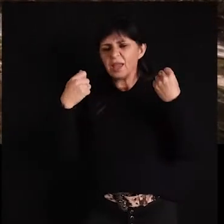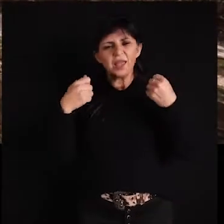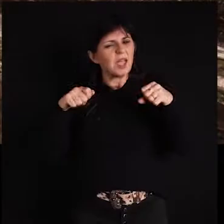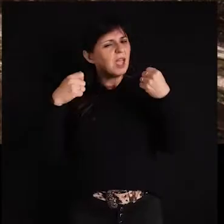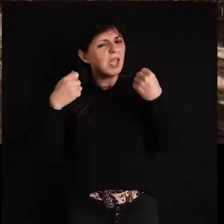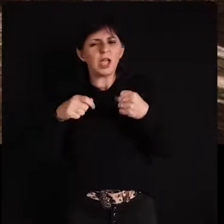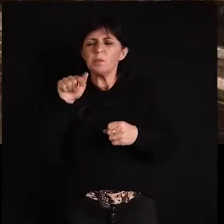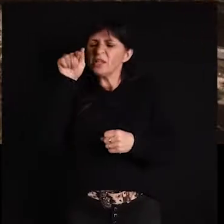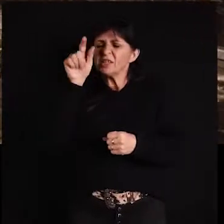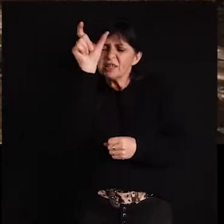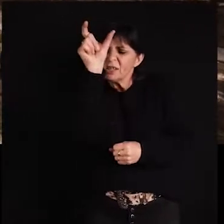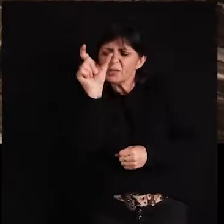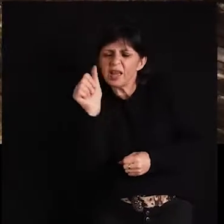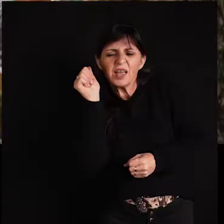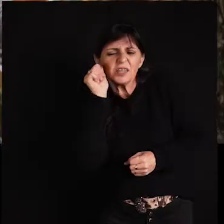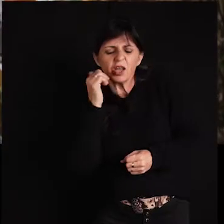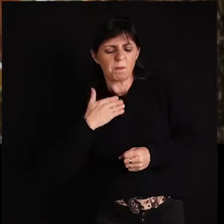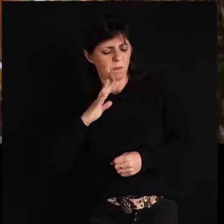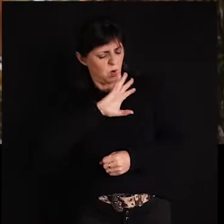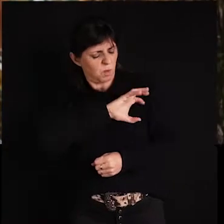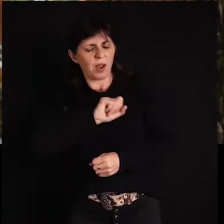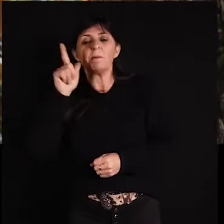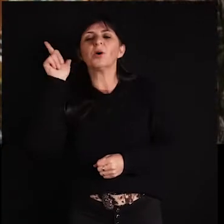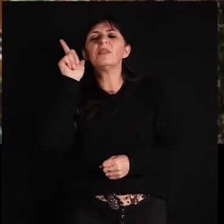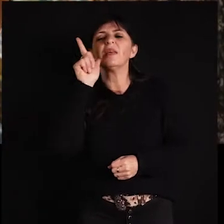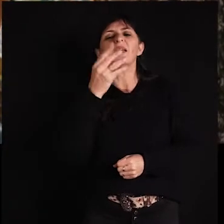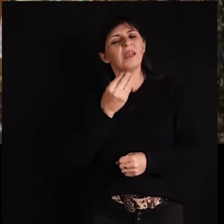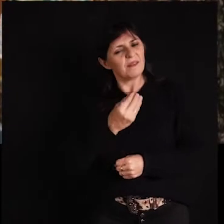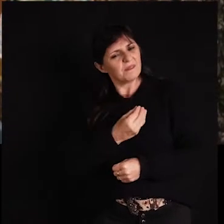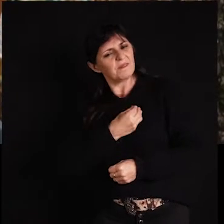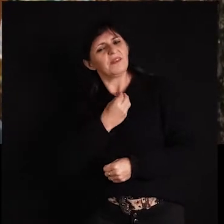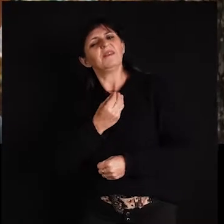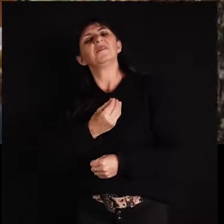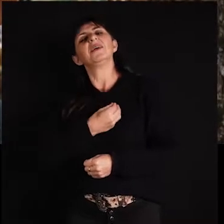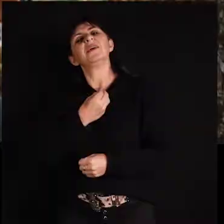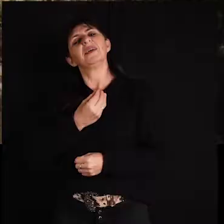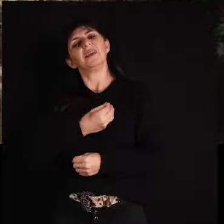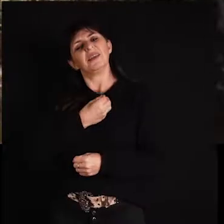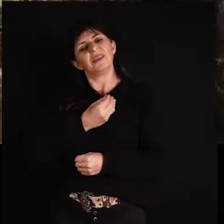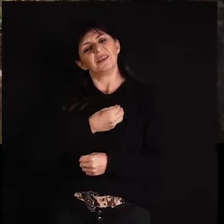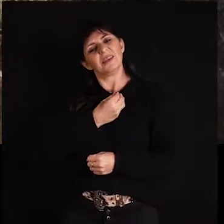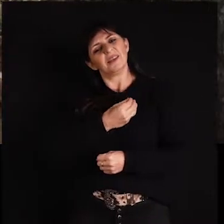entender que eu preciso desse amor pra poder